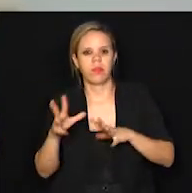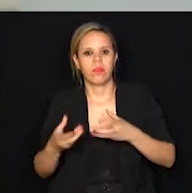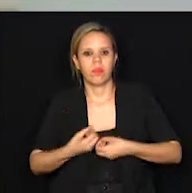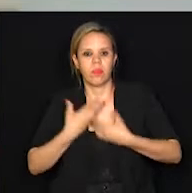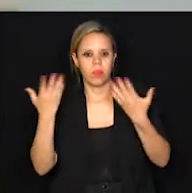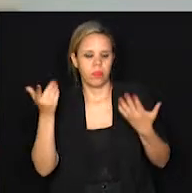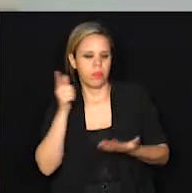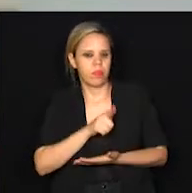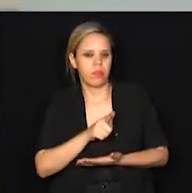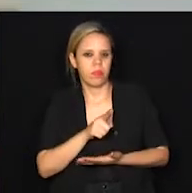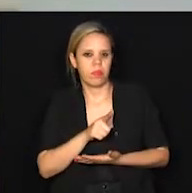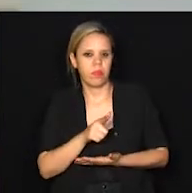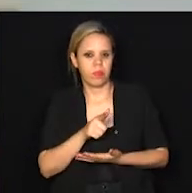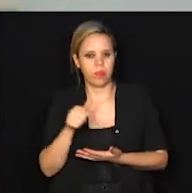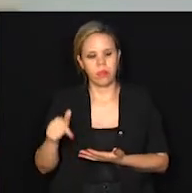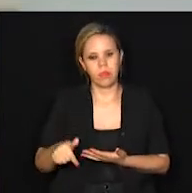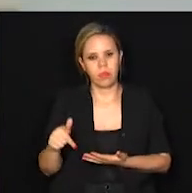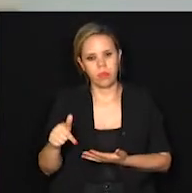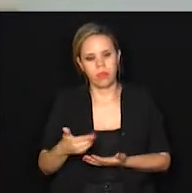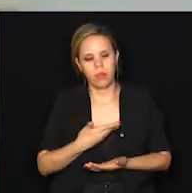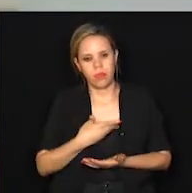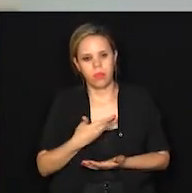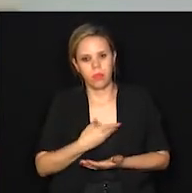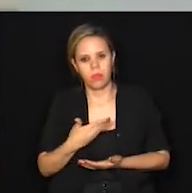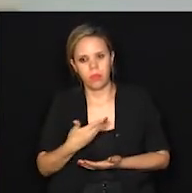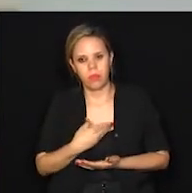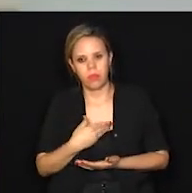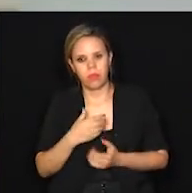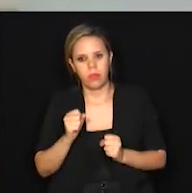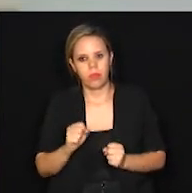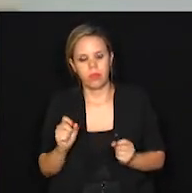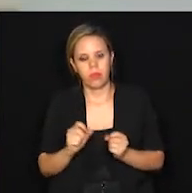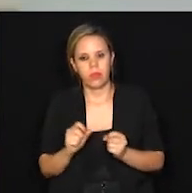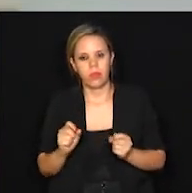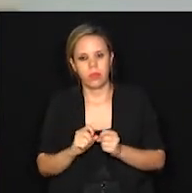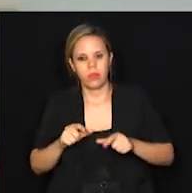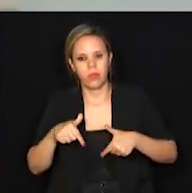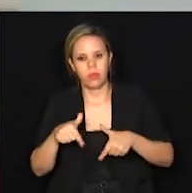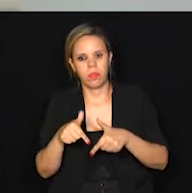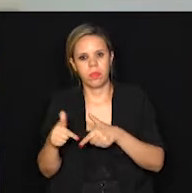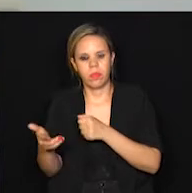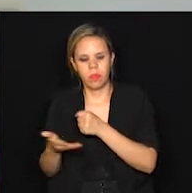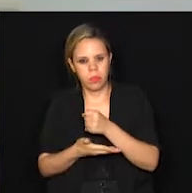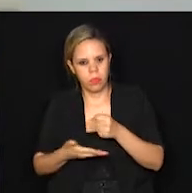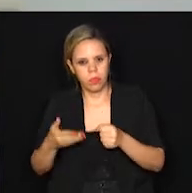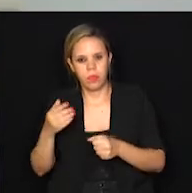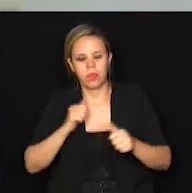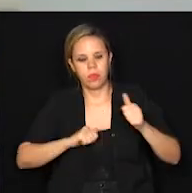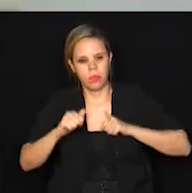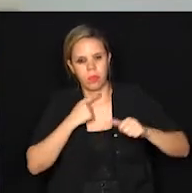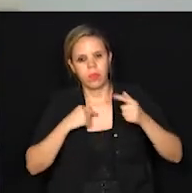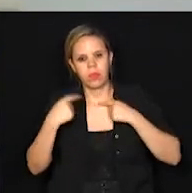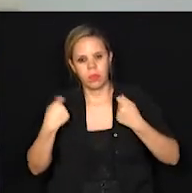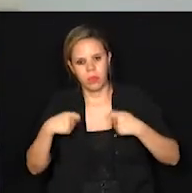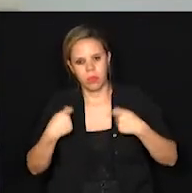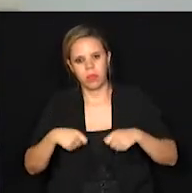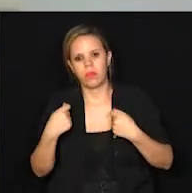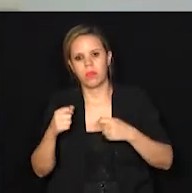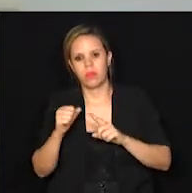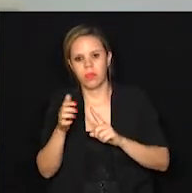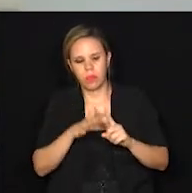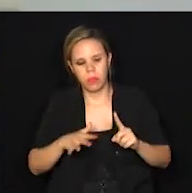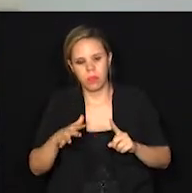informações que eu consegui colher aqui para os colegas, para que a gente possa fazer uma atuação com base nos anseios da sociedade e, principalmente, né, com